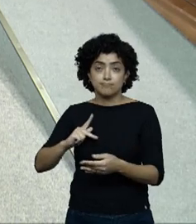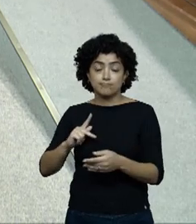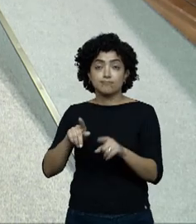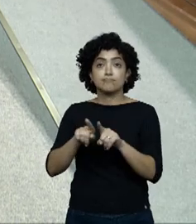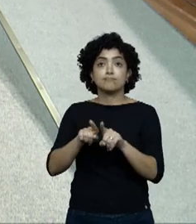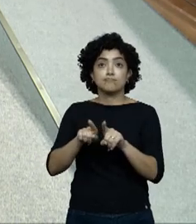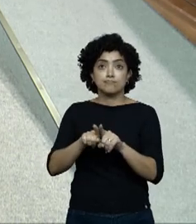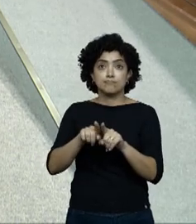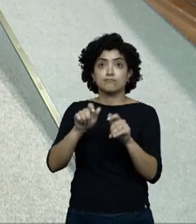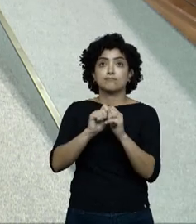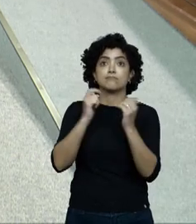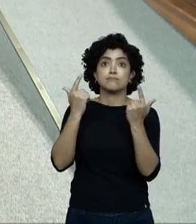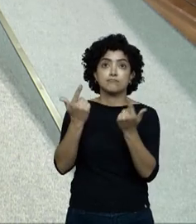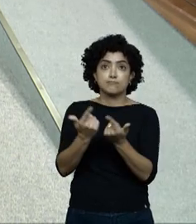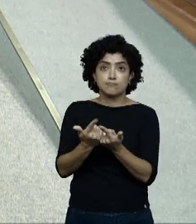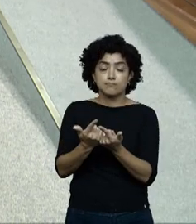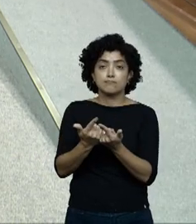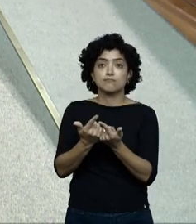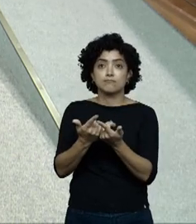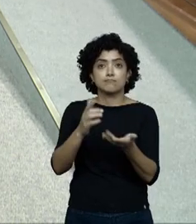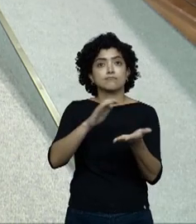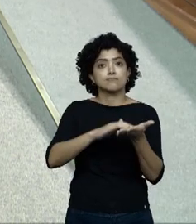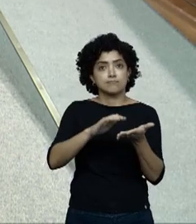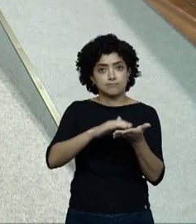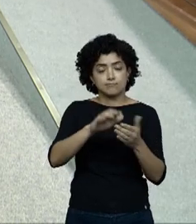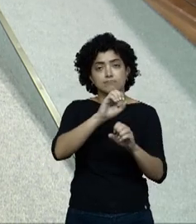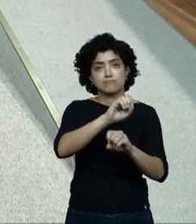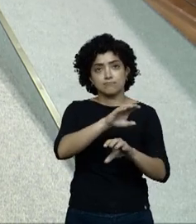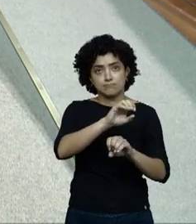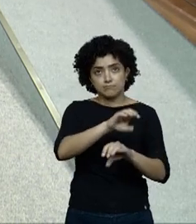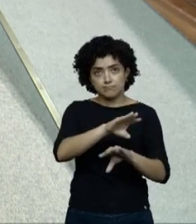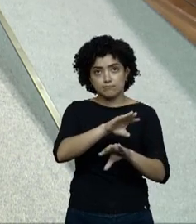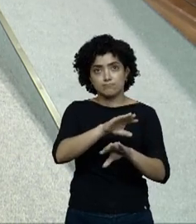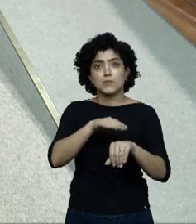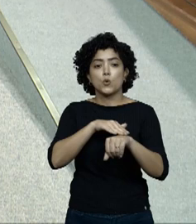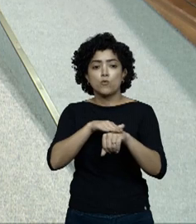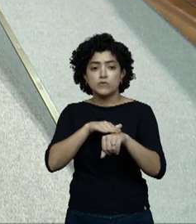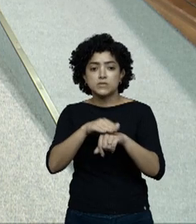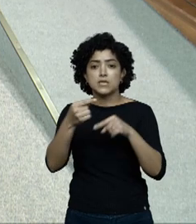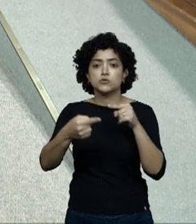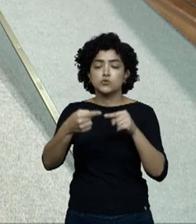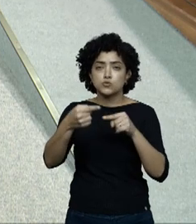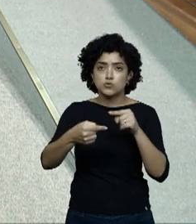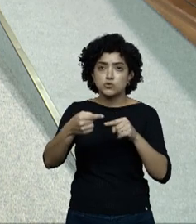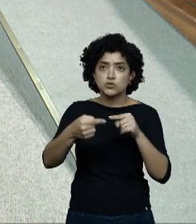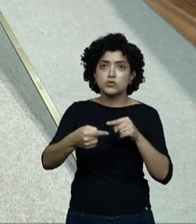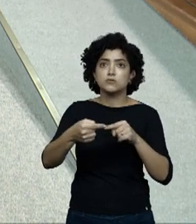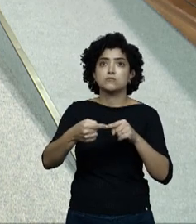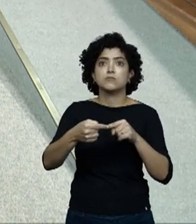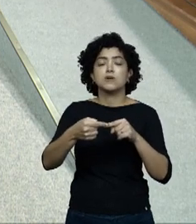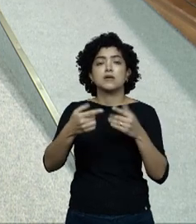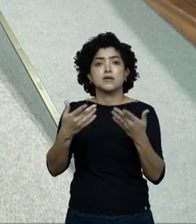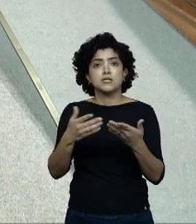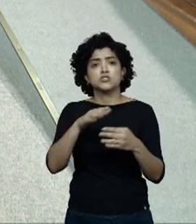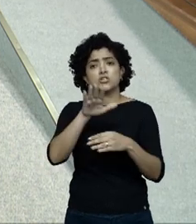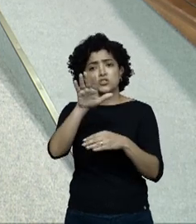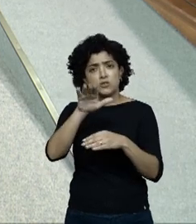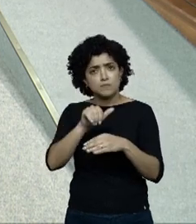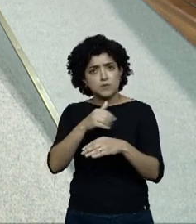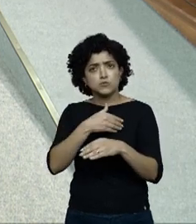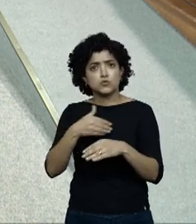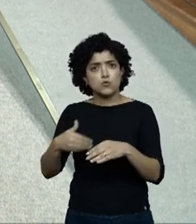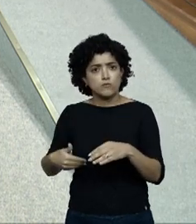da alesc da secretaria de educação para conversar há muito tempo nós chamamos né o governo do estado